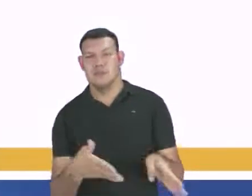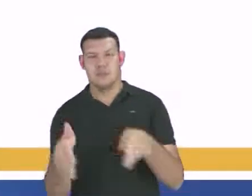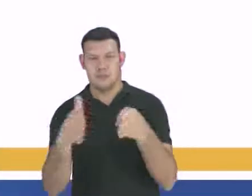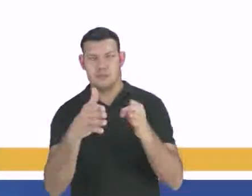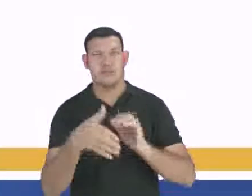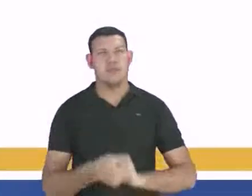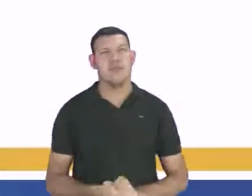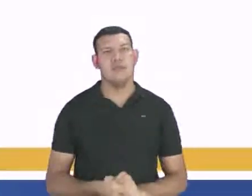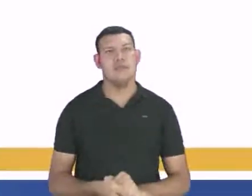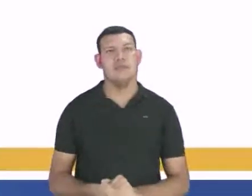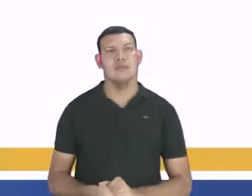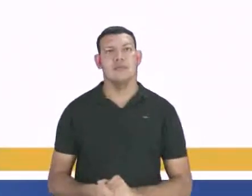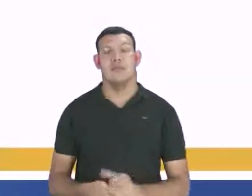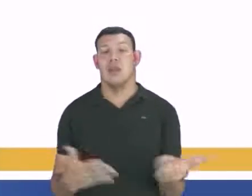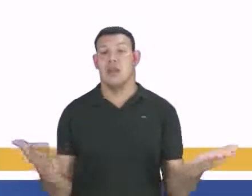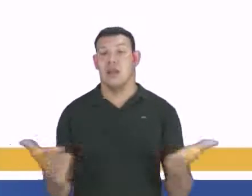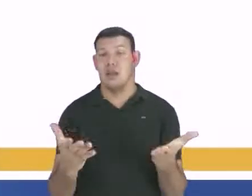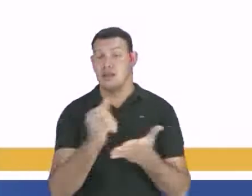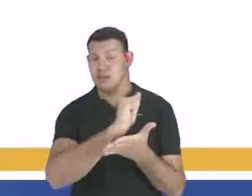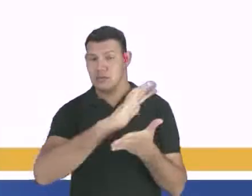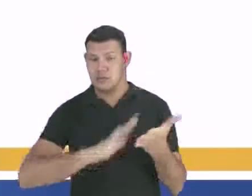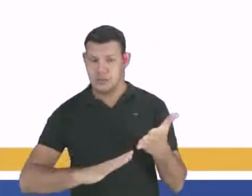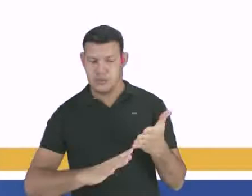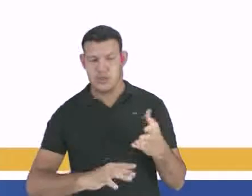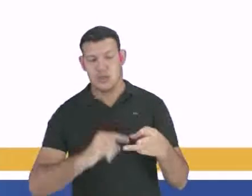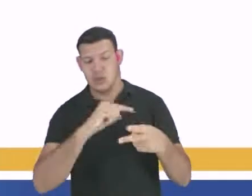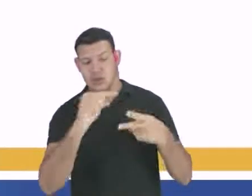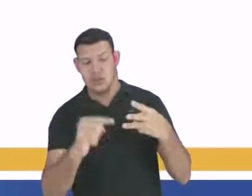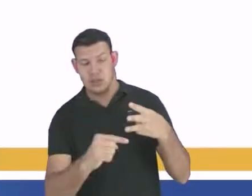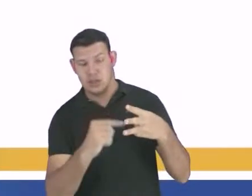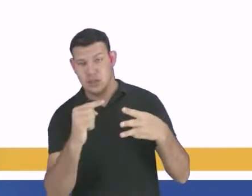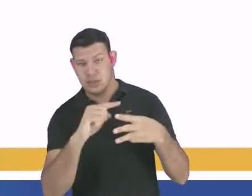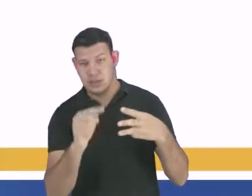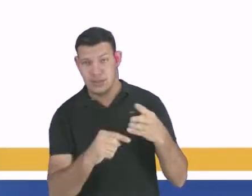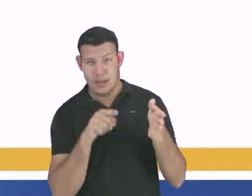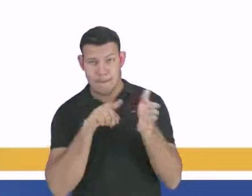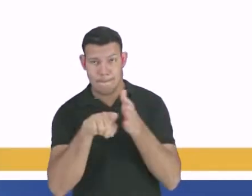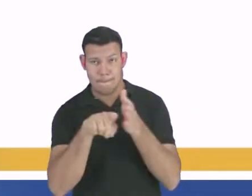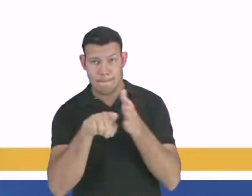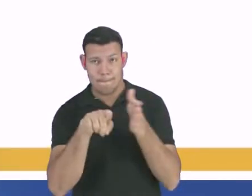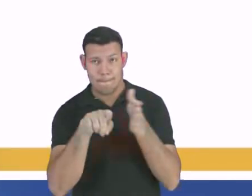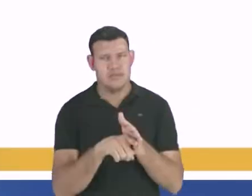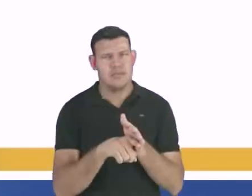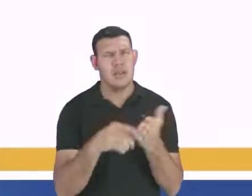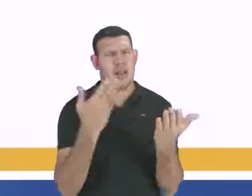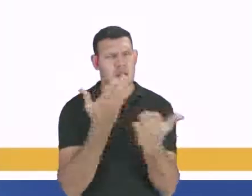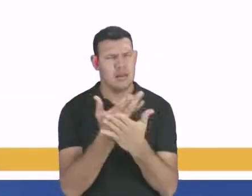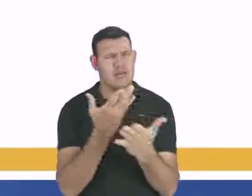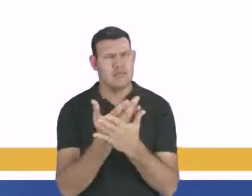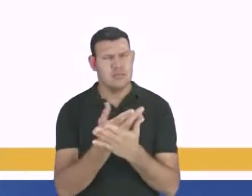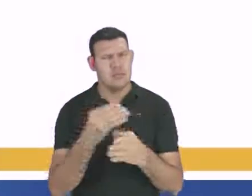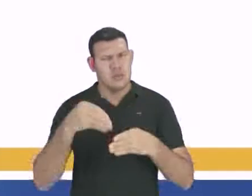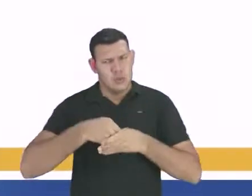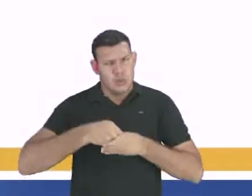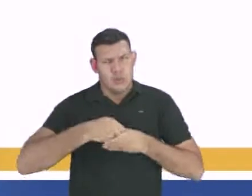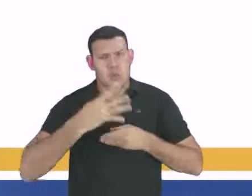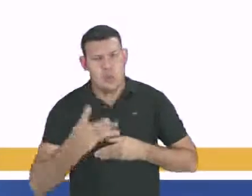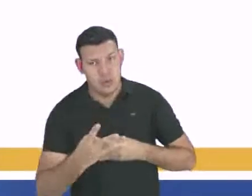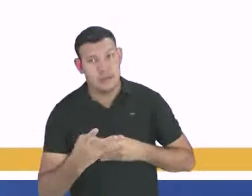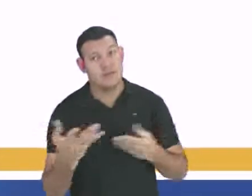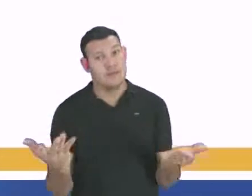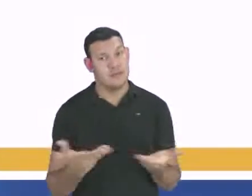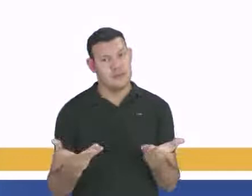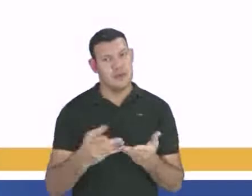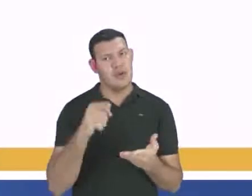Nós temos ali agora, gente, 3 questões, tá? Bem simples, só para fechar a nossa aula. Vejam que nossa aula é um conteúdo muito atitudinal, né? É algo que eu quero que